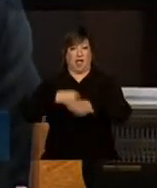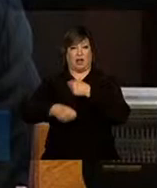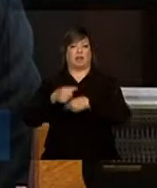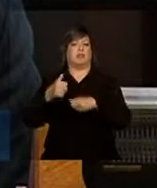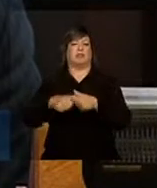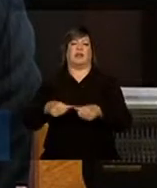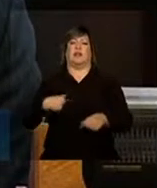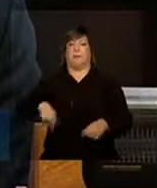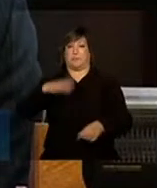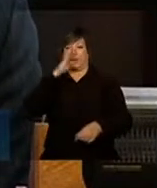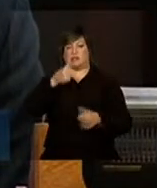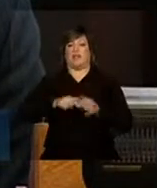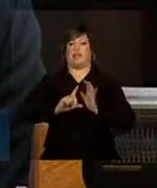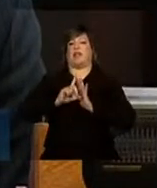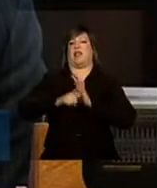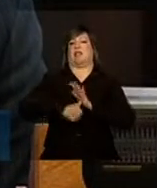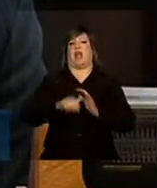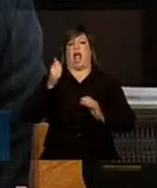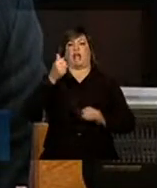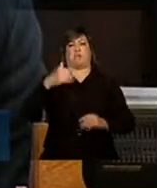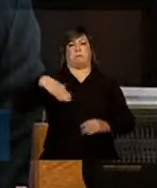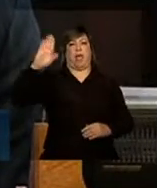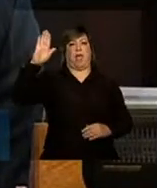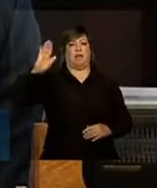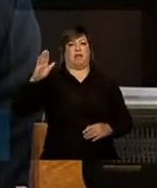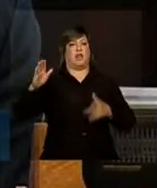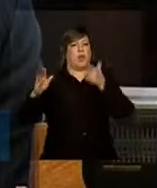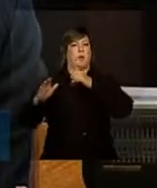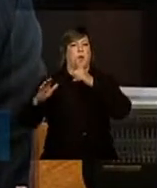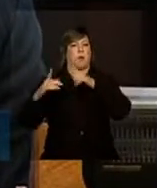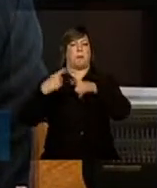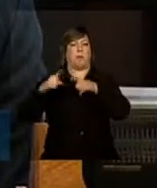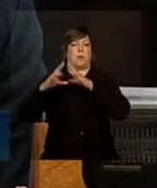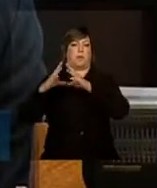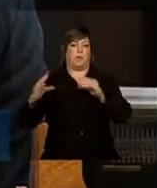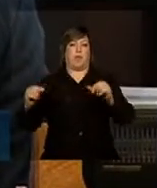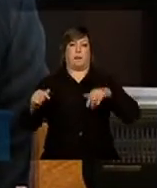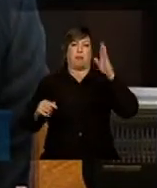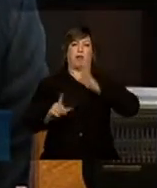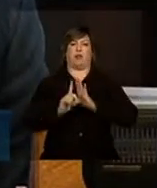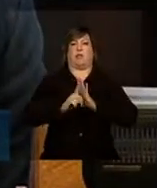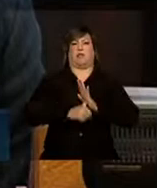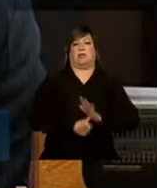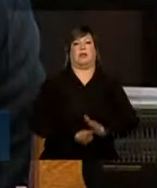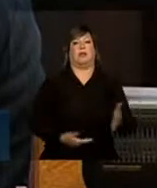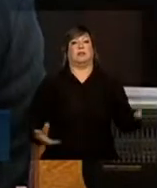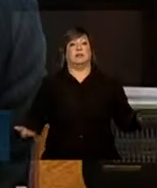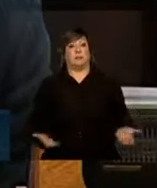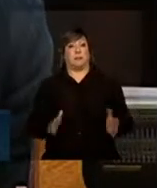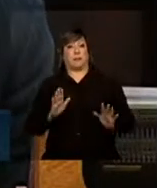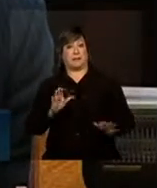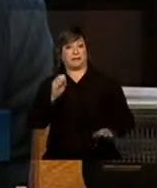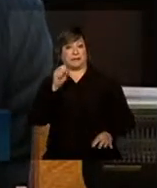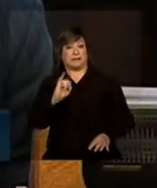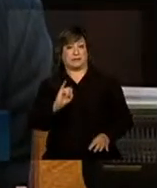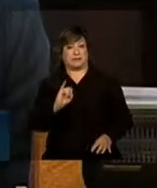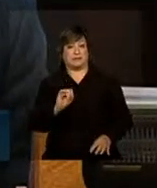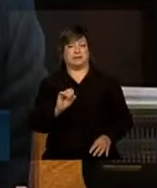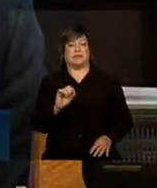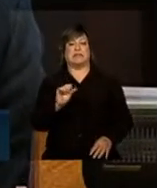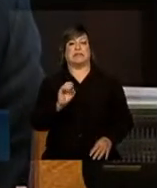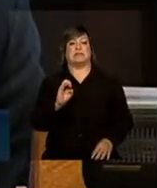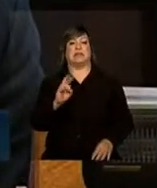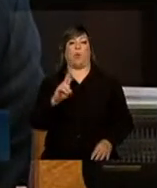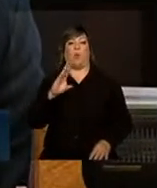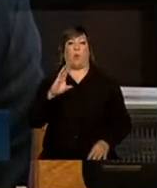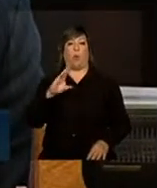do que a Argentina. Né? Talvez, se no século passado tivéssemos feito a mesma coisa